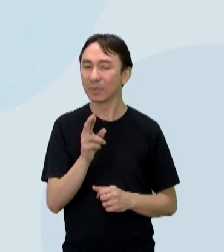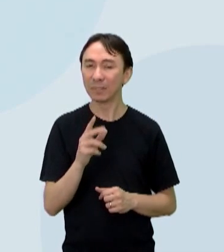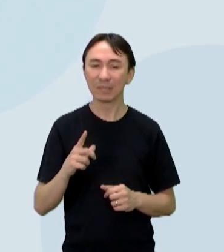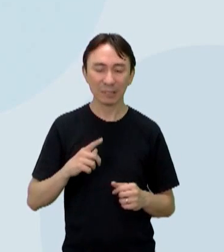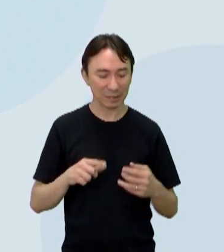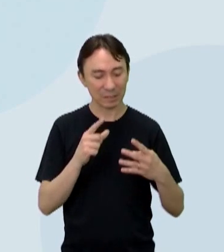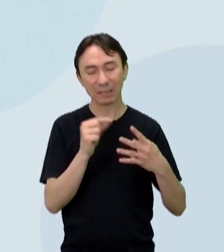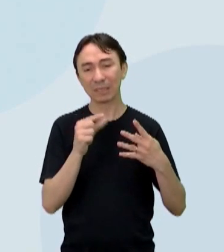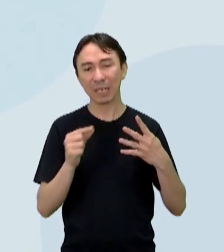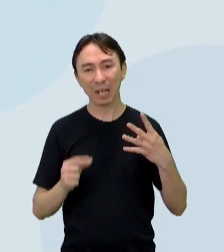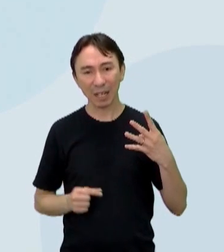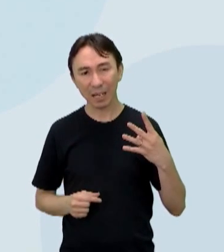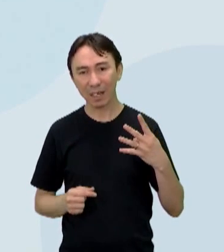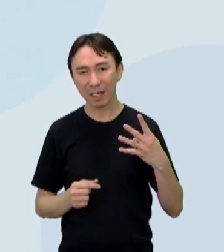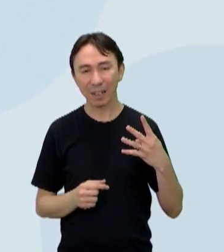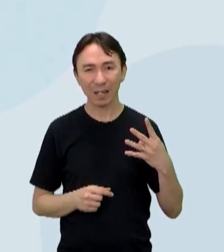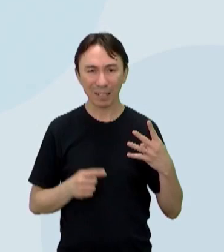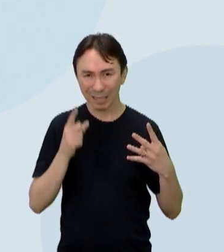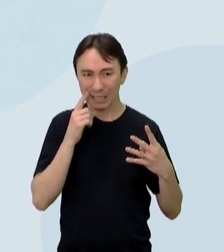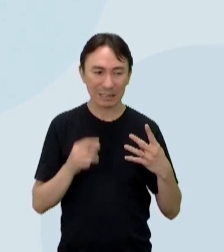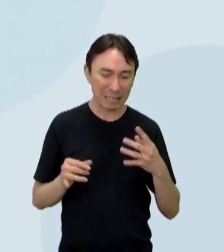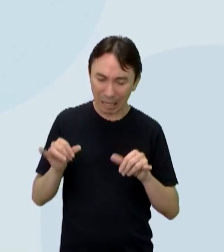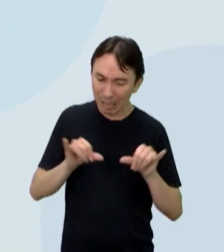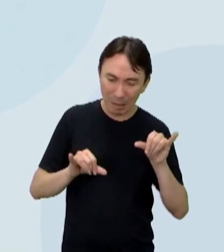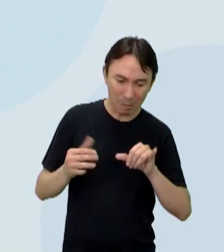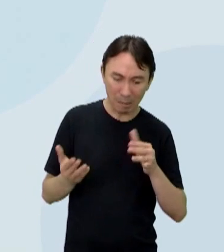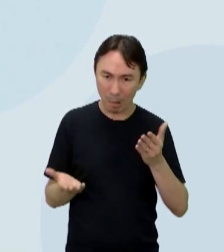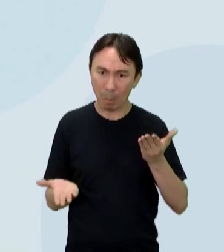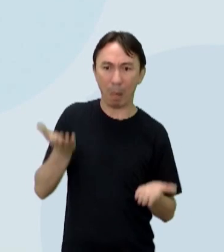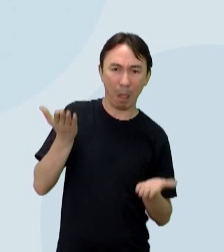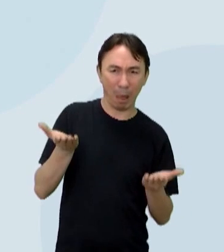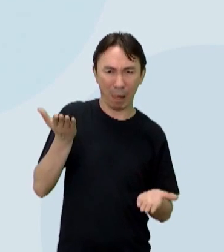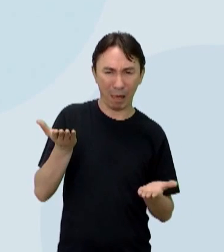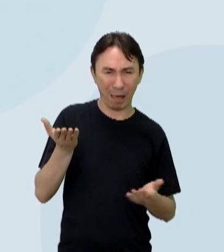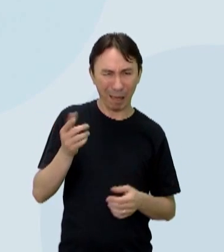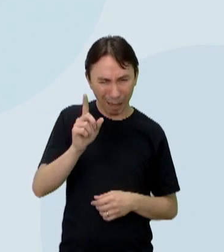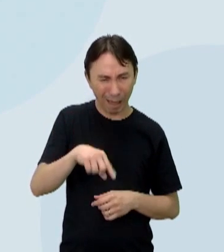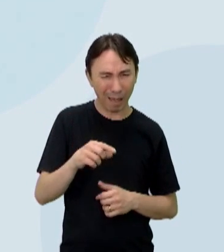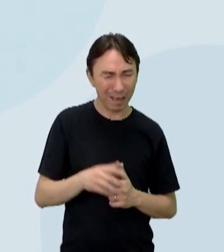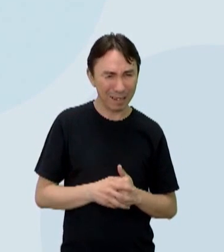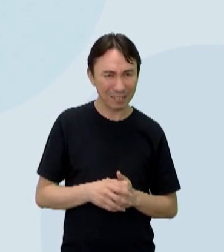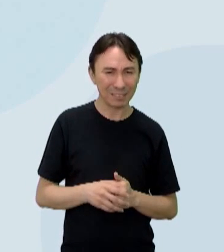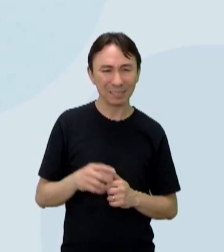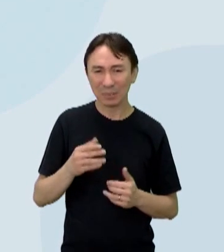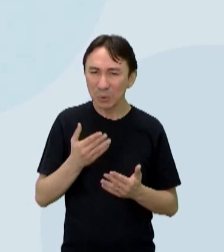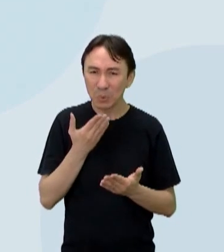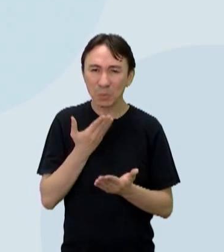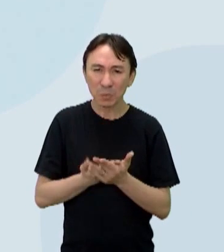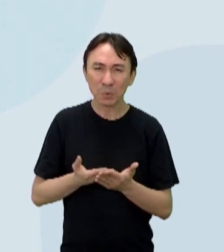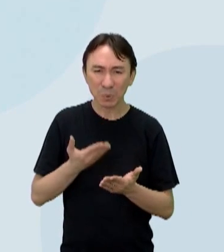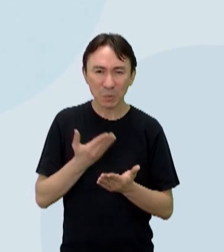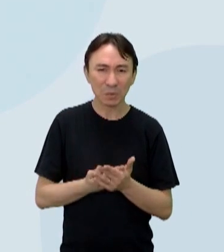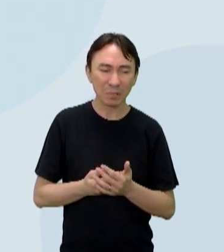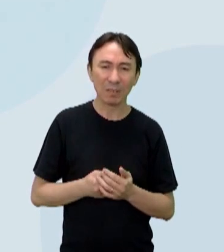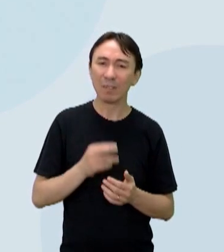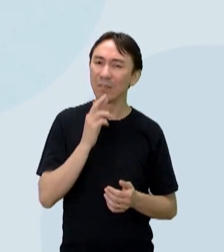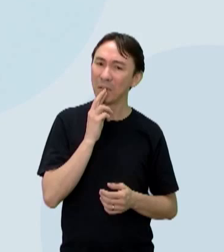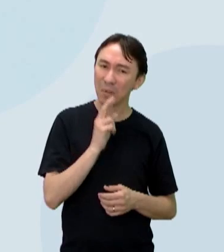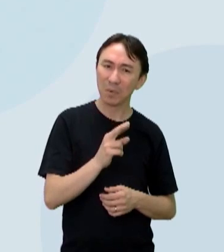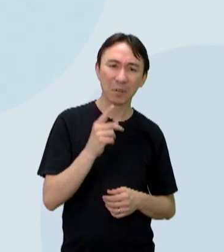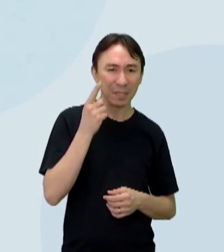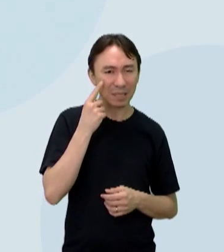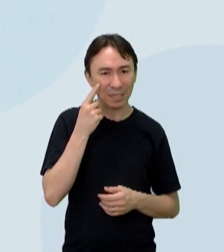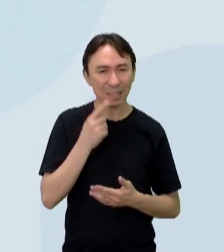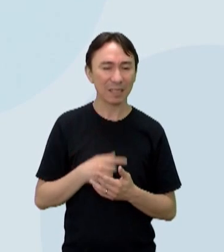alternativas? Provoca desequilíbrio químico, vamos lá. Então, o estudo revelou que o consumo